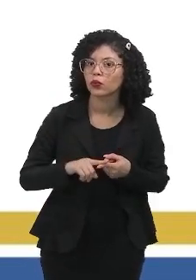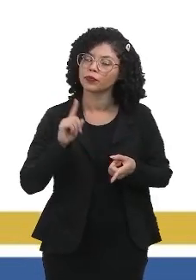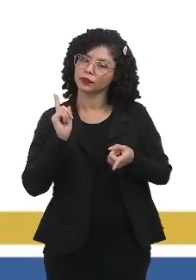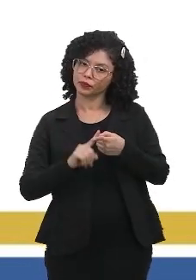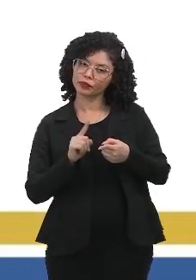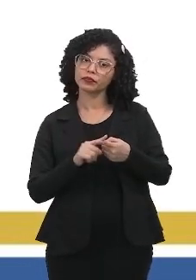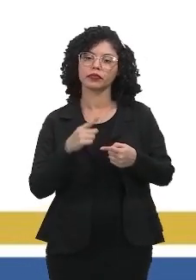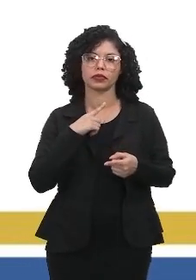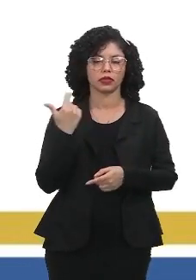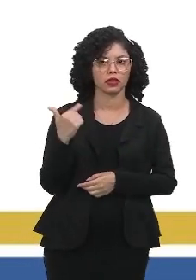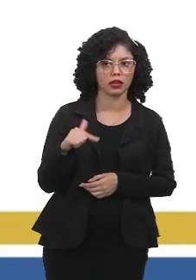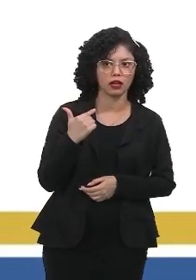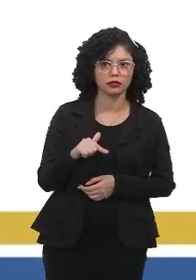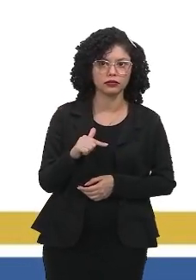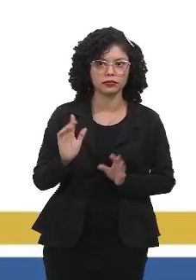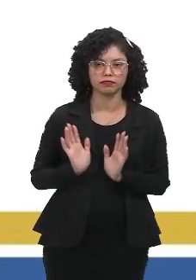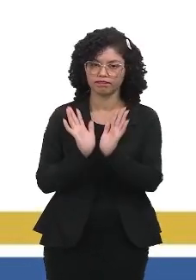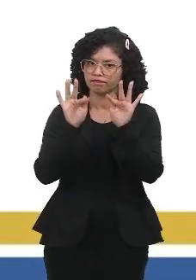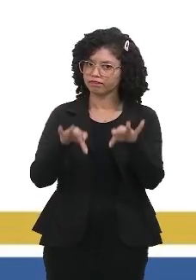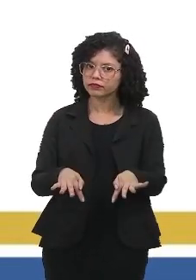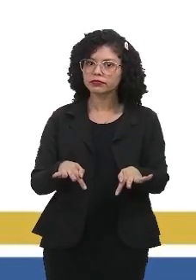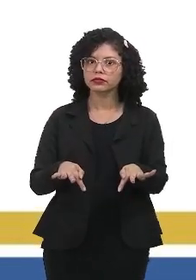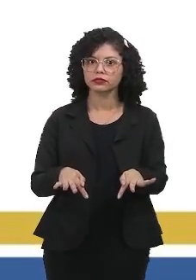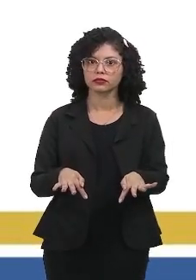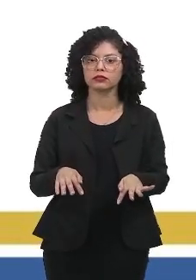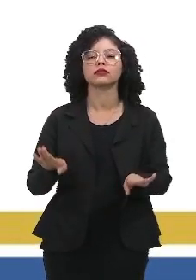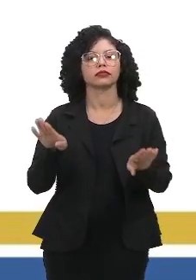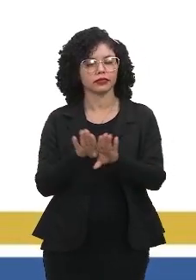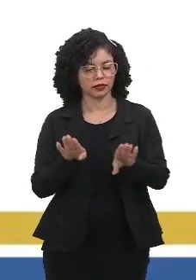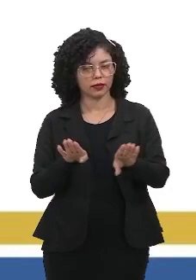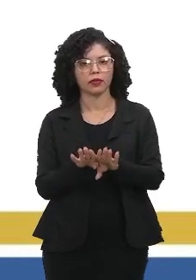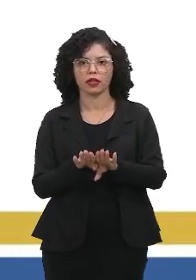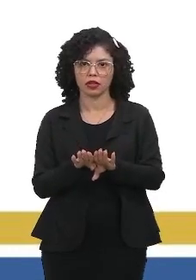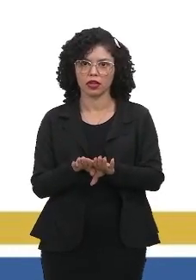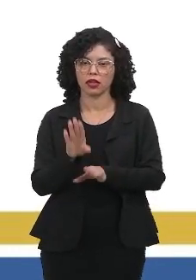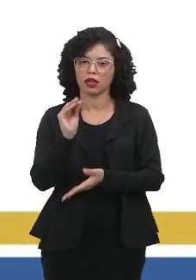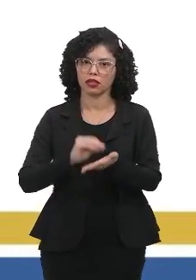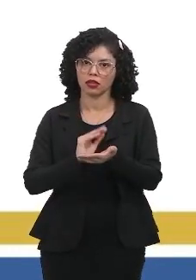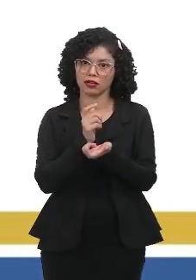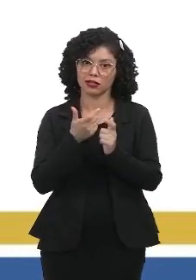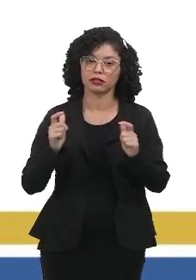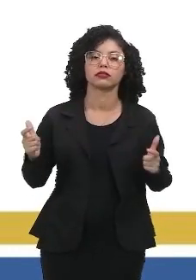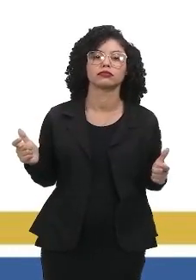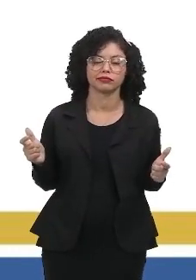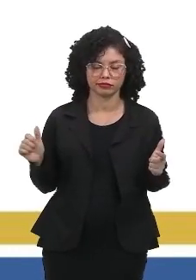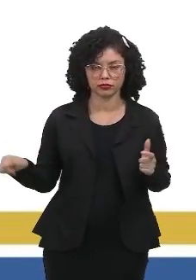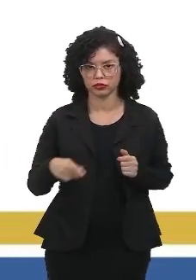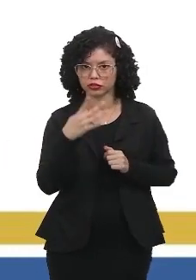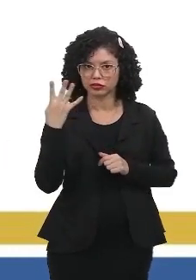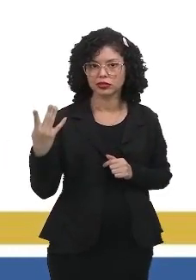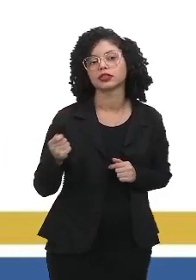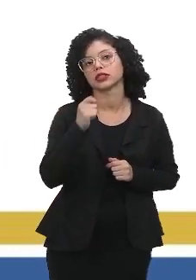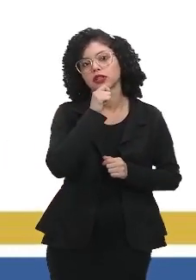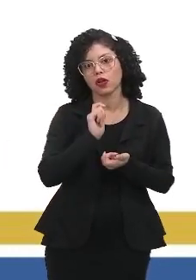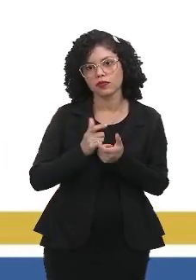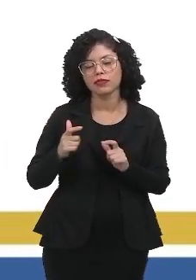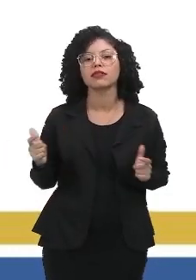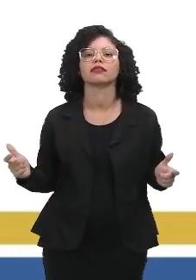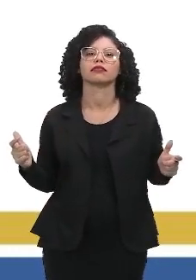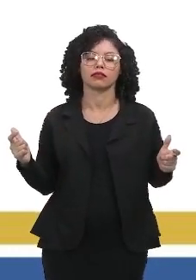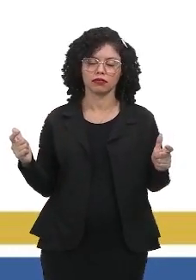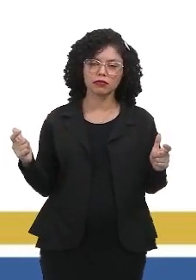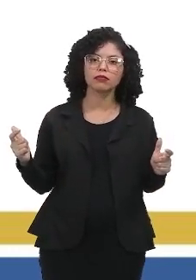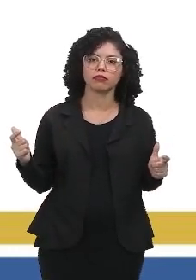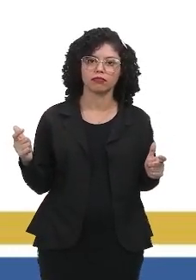aqui não vai terminar esse aqui vai ficar altamente concentrado esse bloqueio então aumenta a concentração